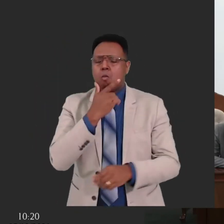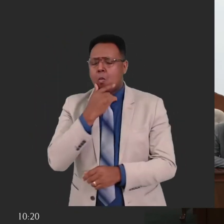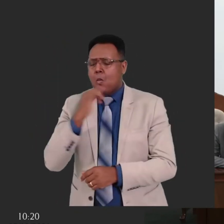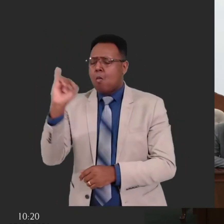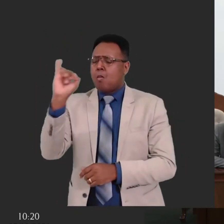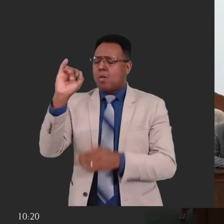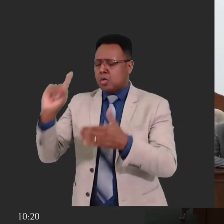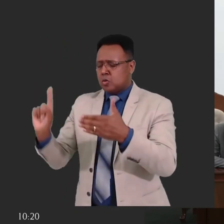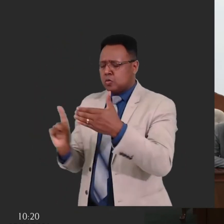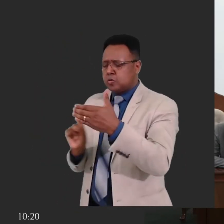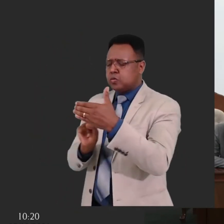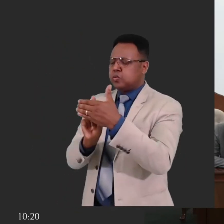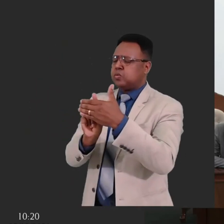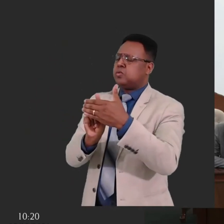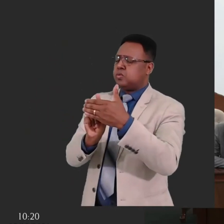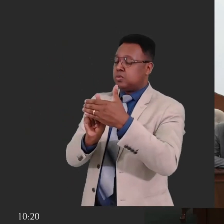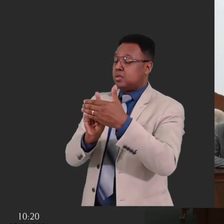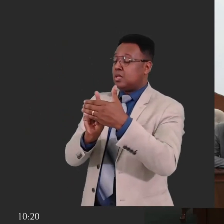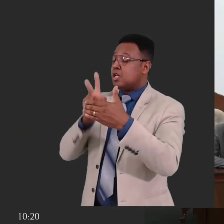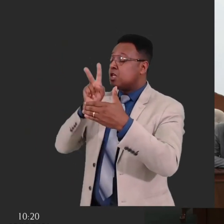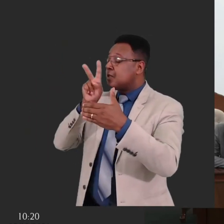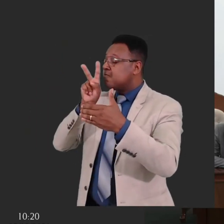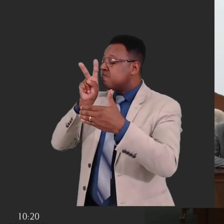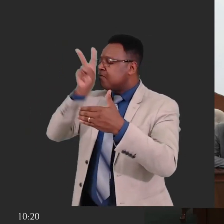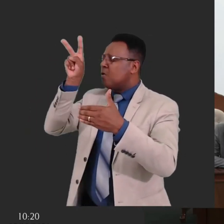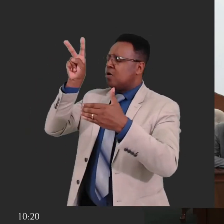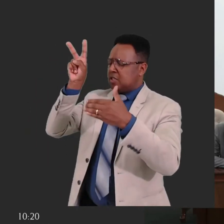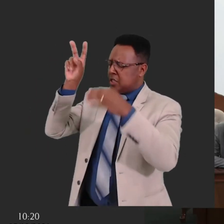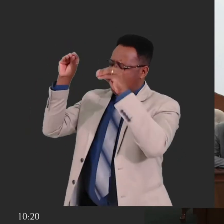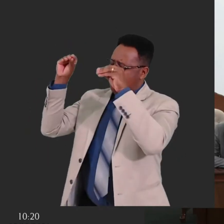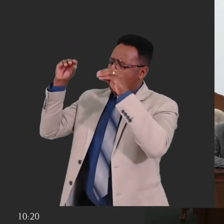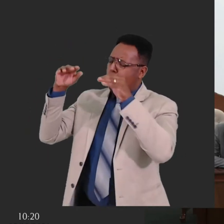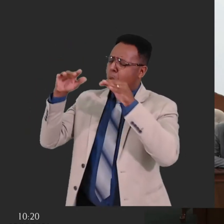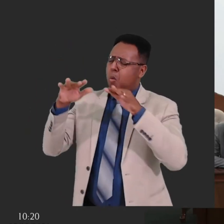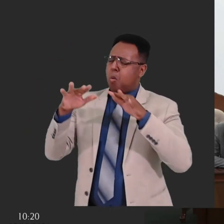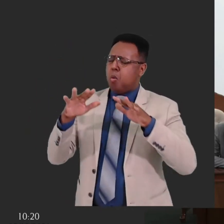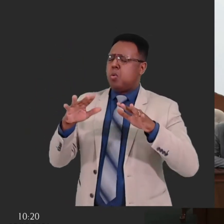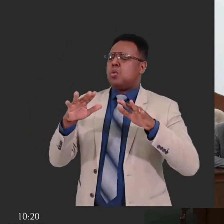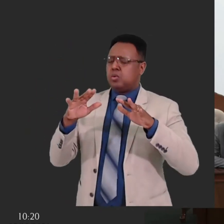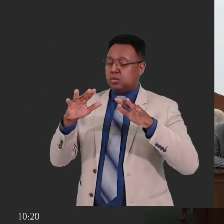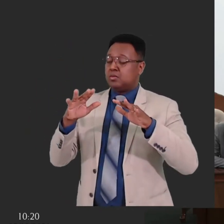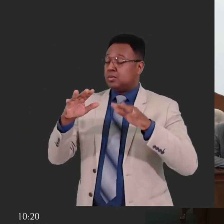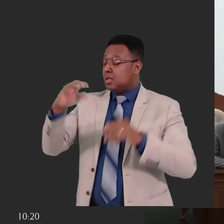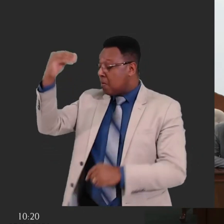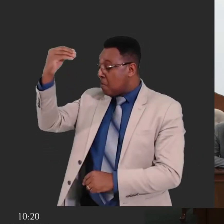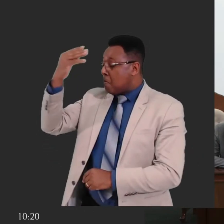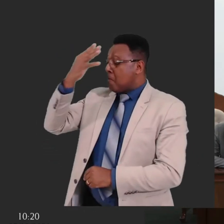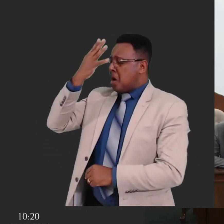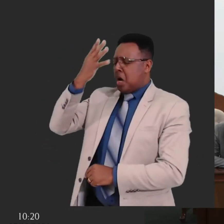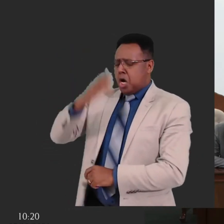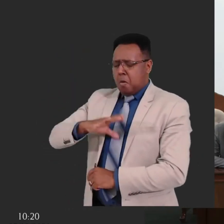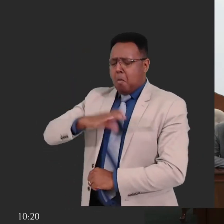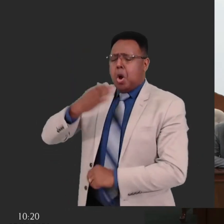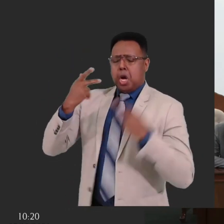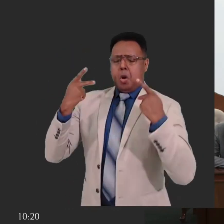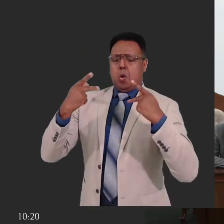dando-lhe força, aleluia, abertura de boca e franqueza de espírito. Ajuda